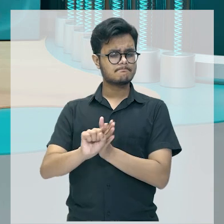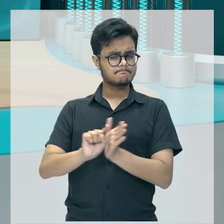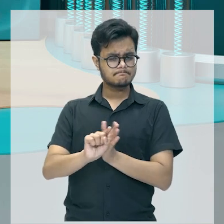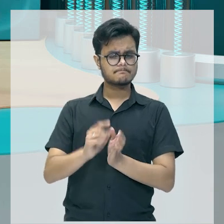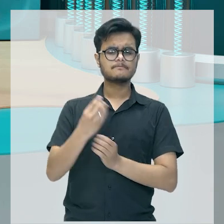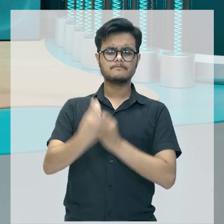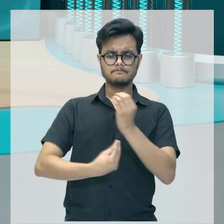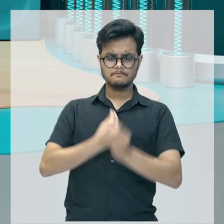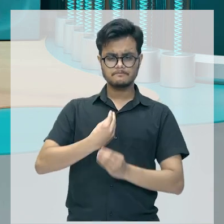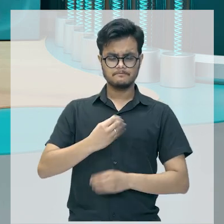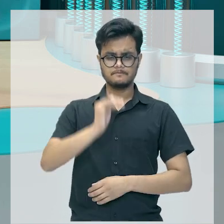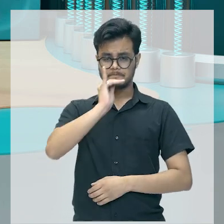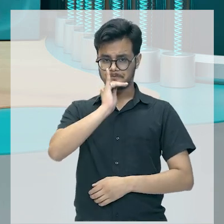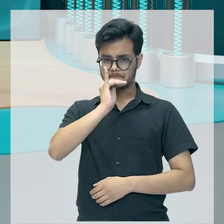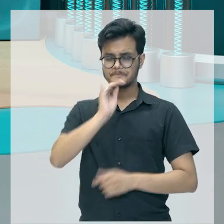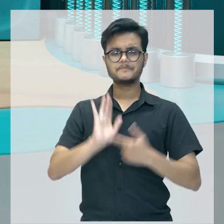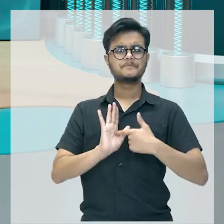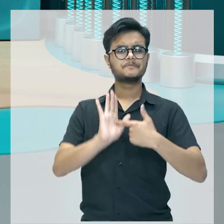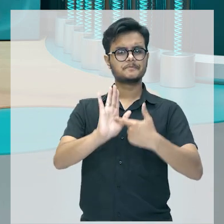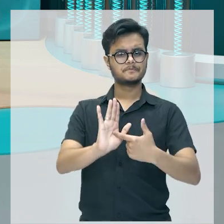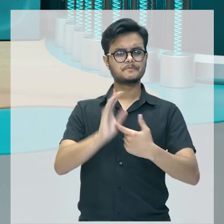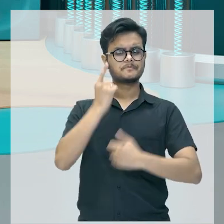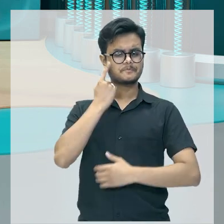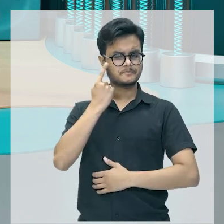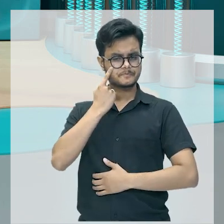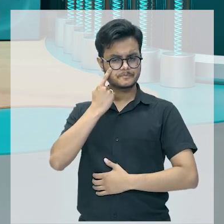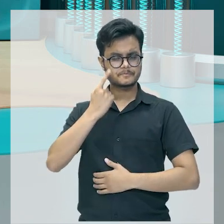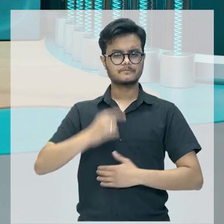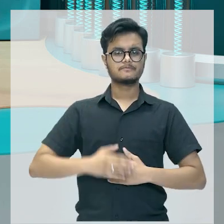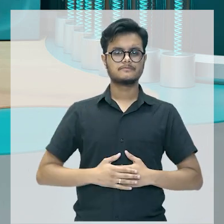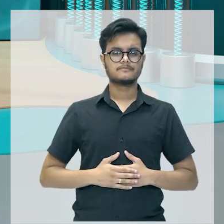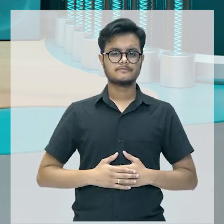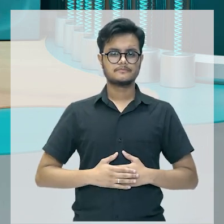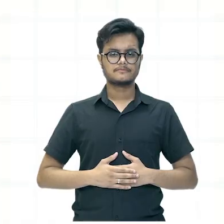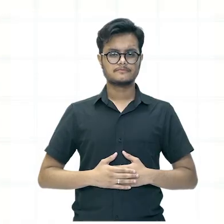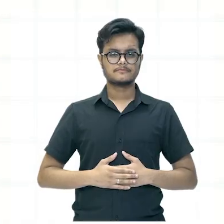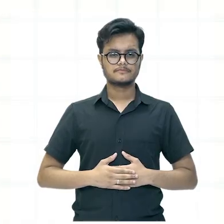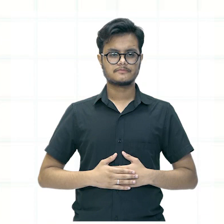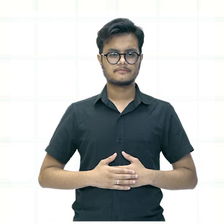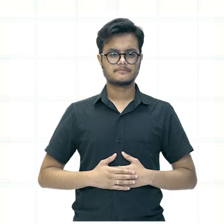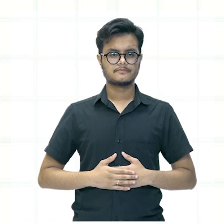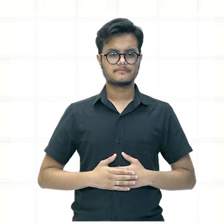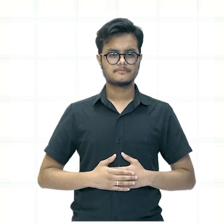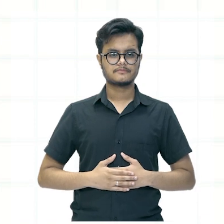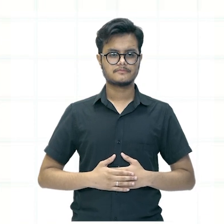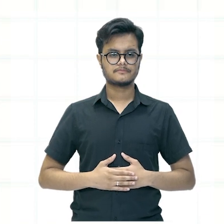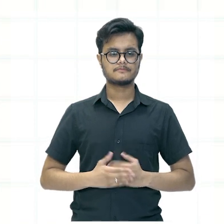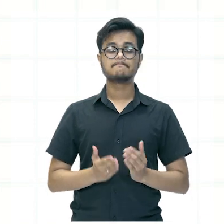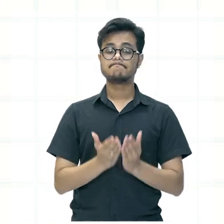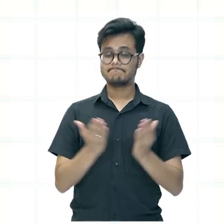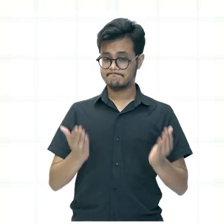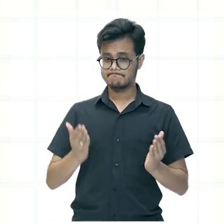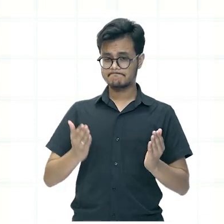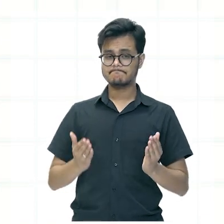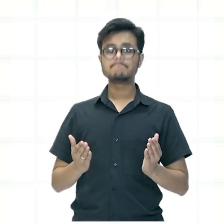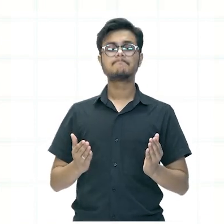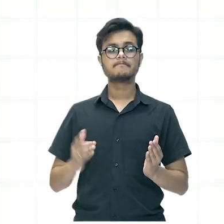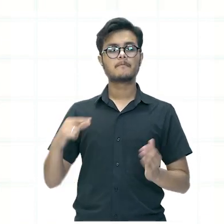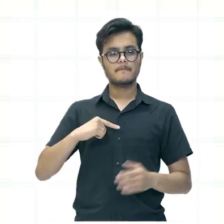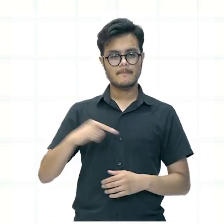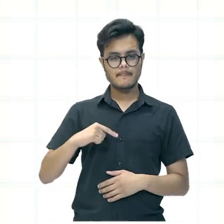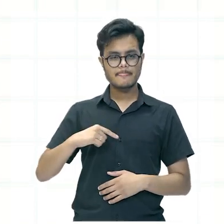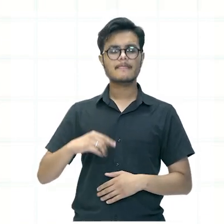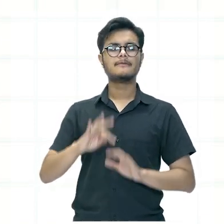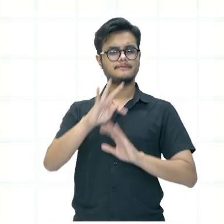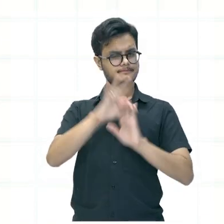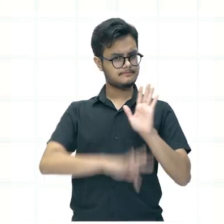vocês, ok? E a gente vai ver um pouquinho mais sobre este assunto. Vamos lá. Novamente, olha o comando aí, vocês até